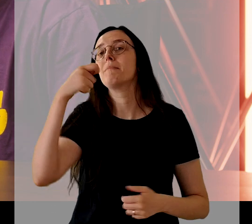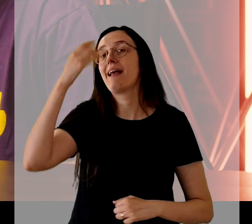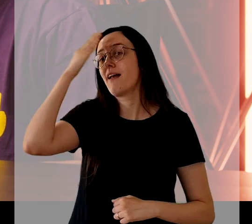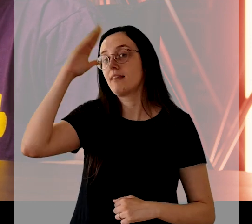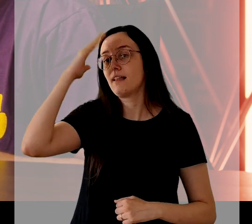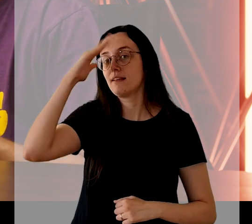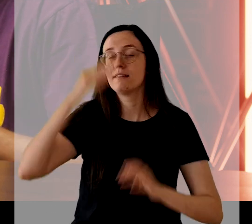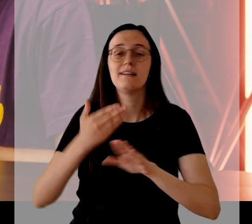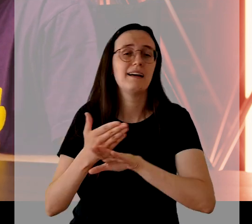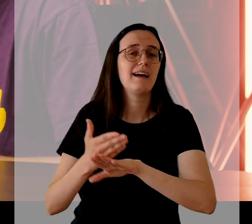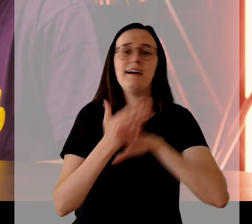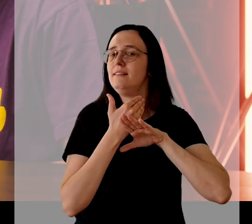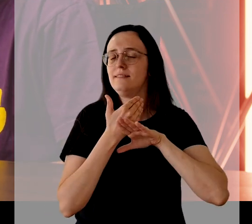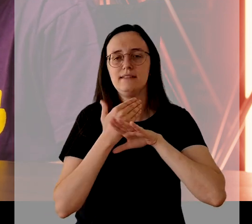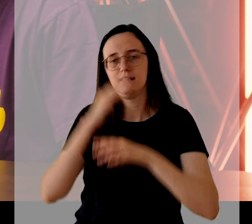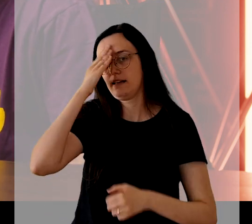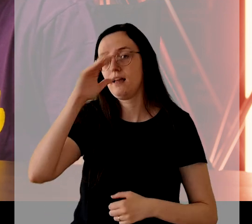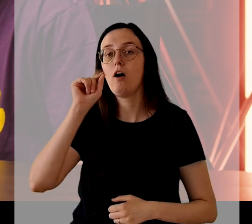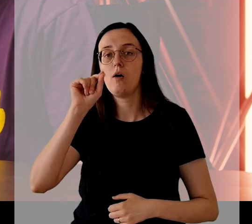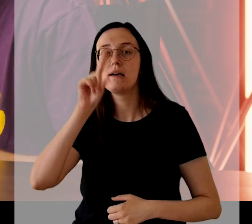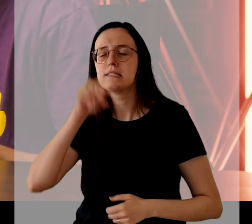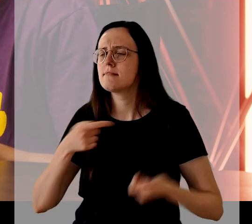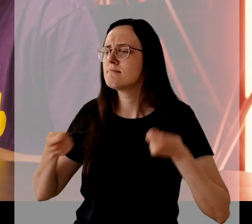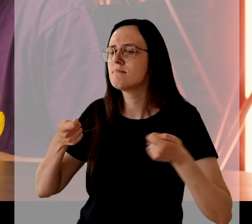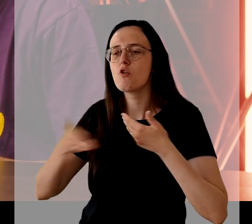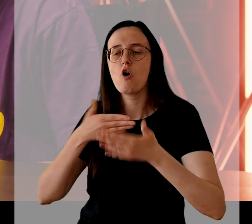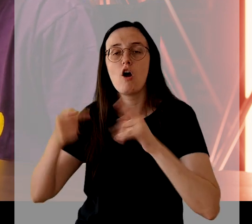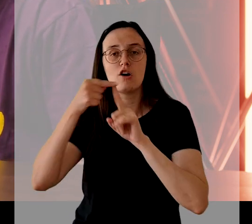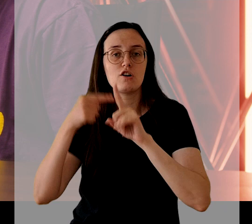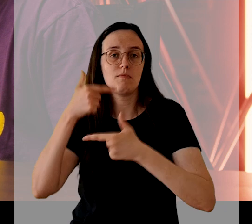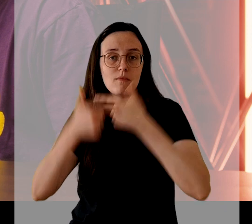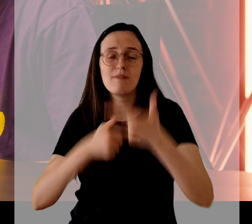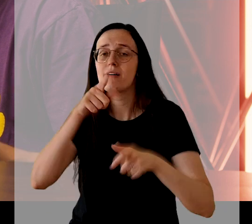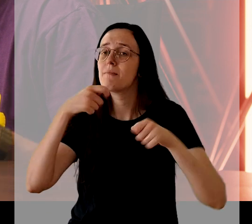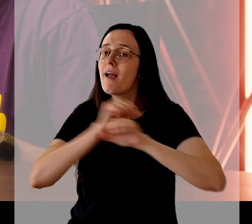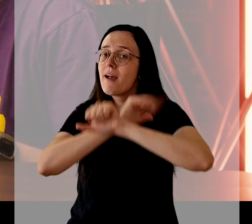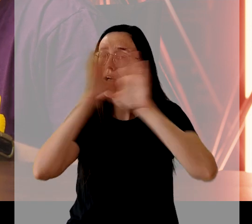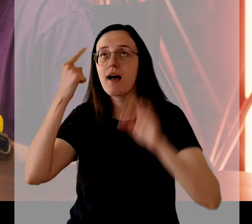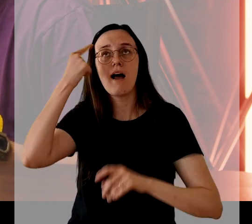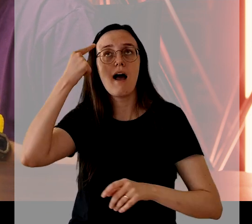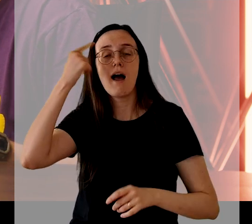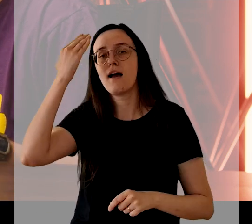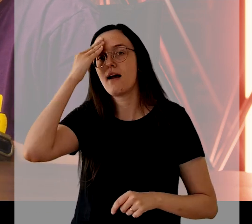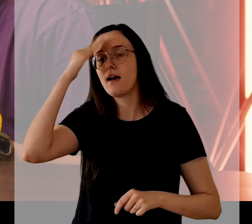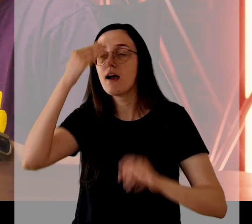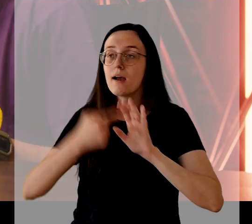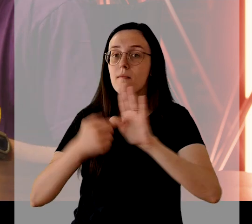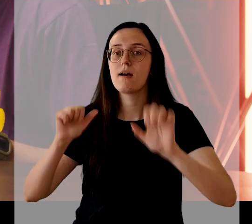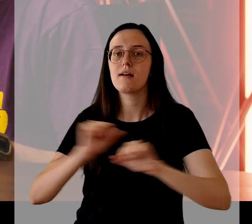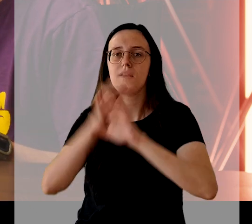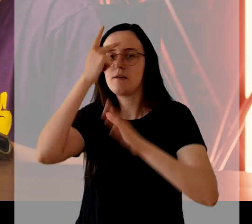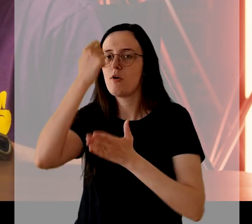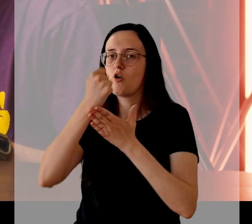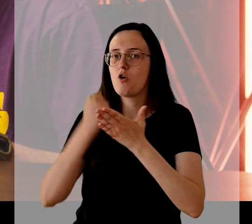é ter um entendimento desde o início de que ao negociar qualquer tipo de trabalho, você tem que estar muito claro na sua mente e